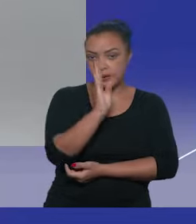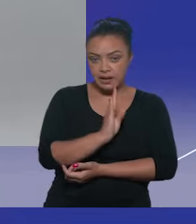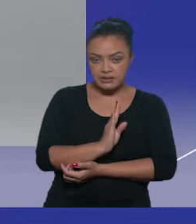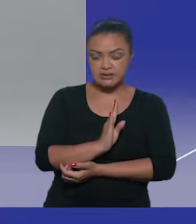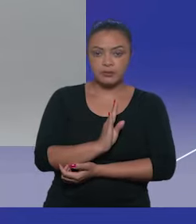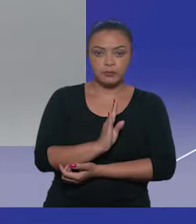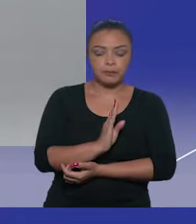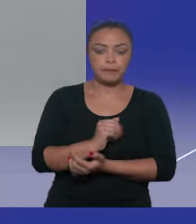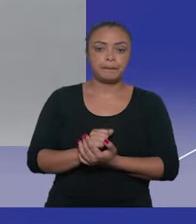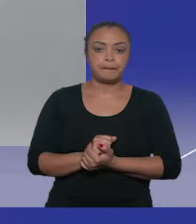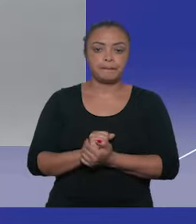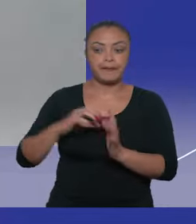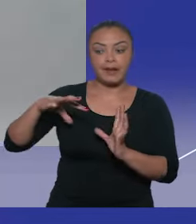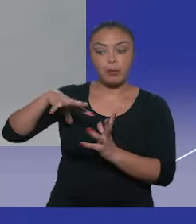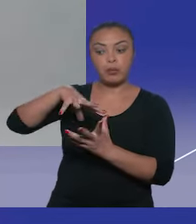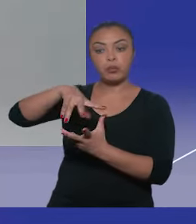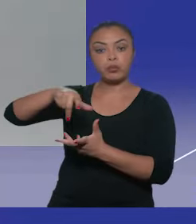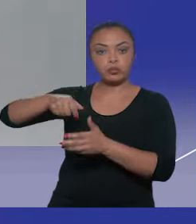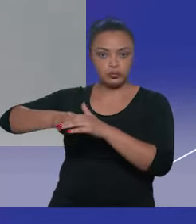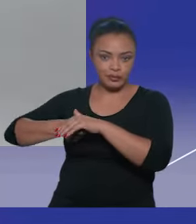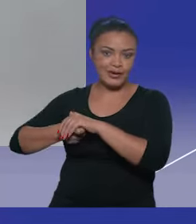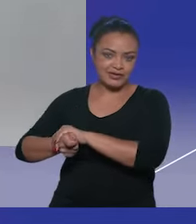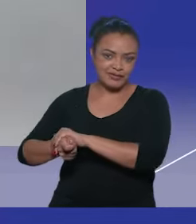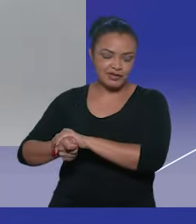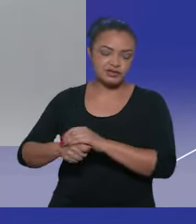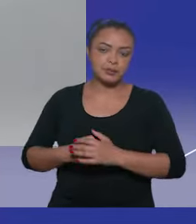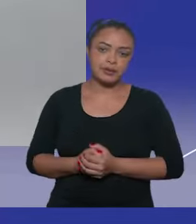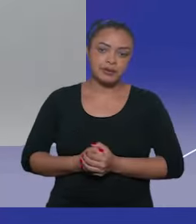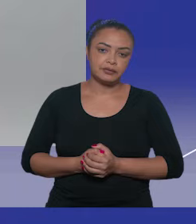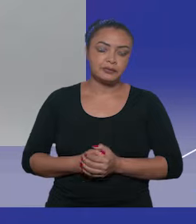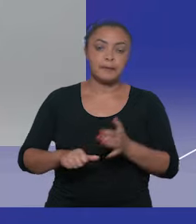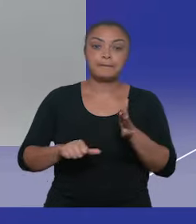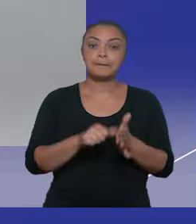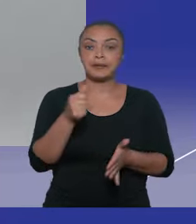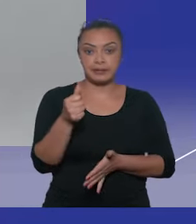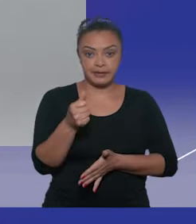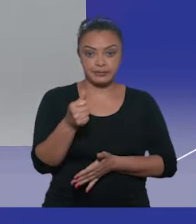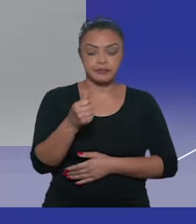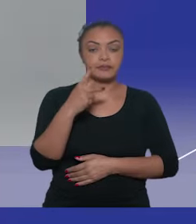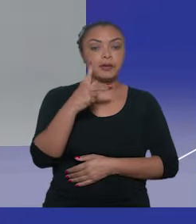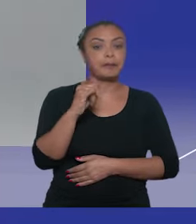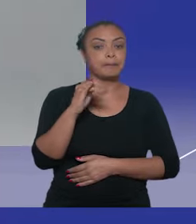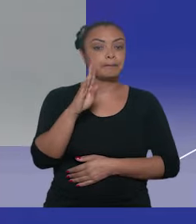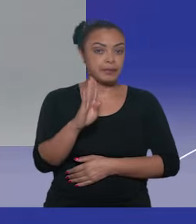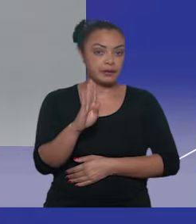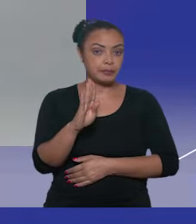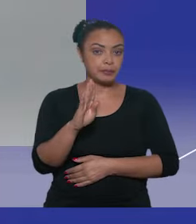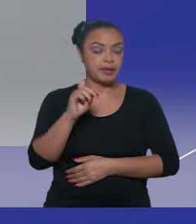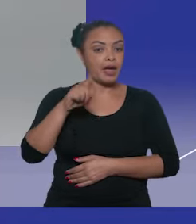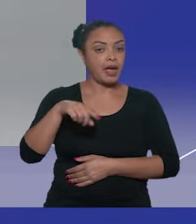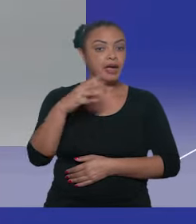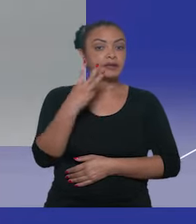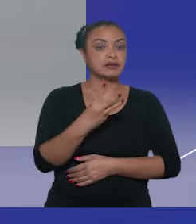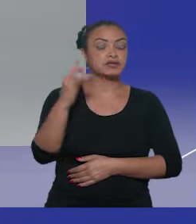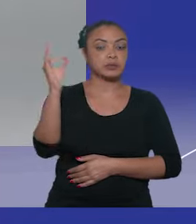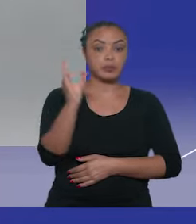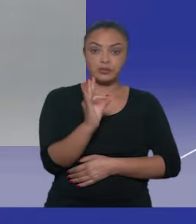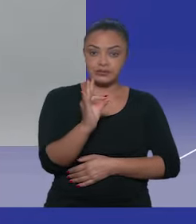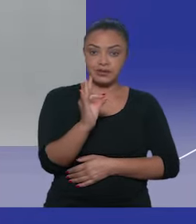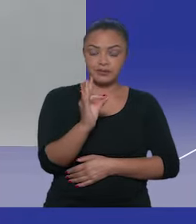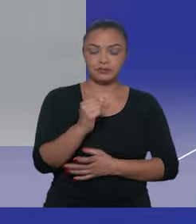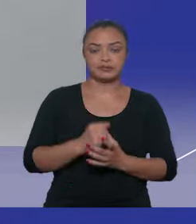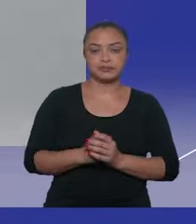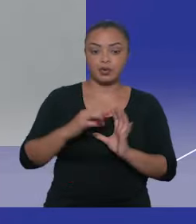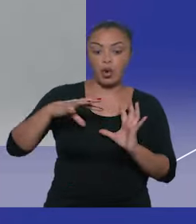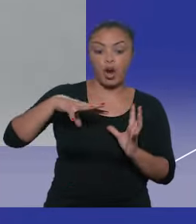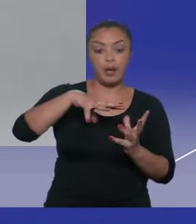pergunta sobre a exposição do brasileiro, né, no mundo de investimentos, primeiro, o nosso PIB,